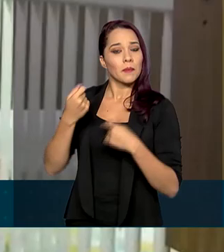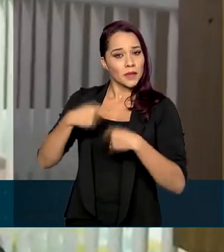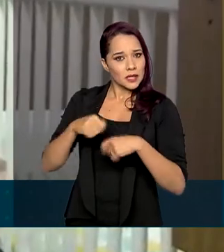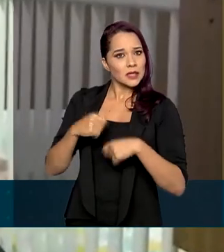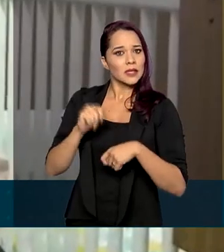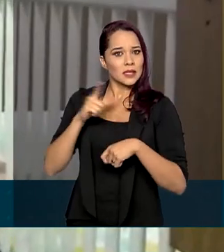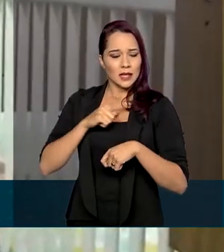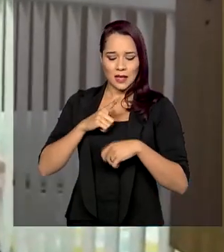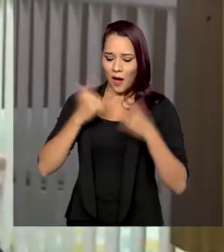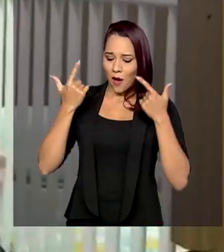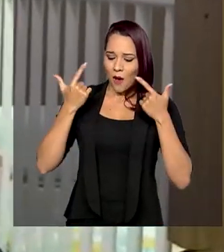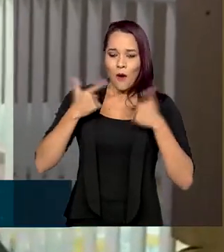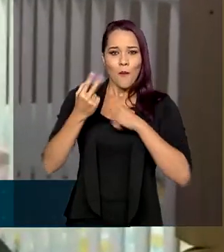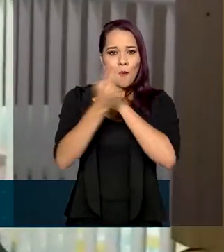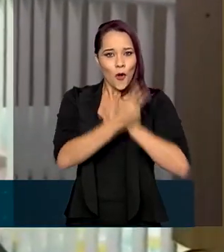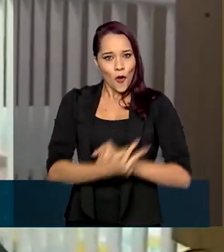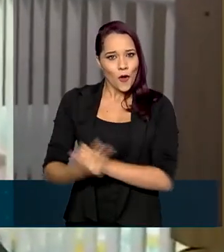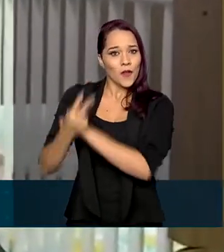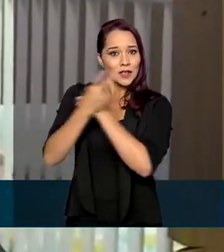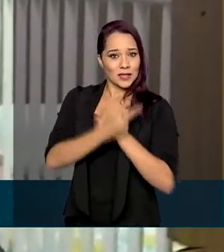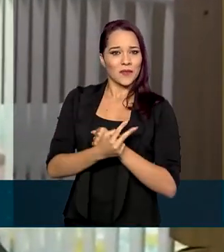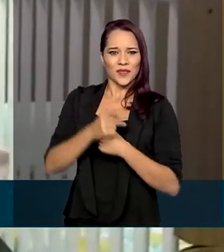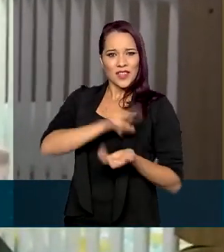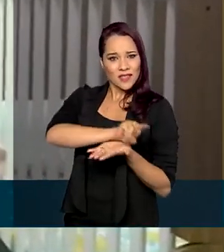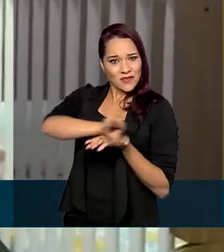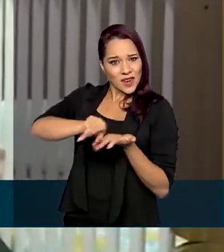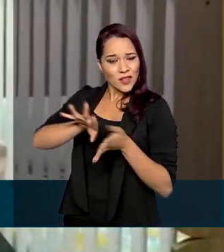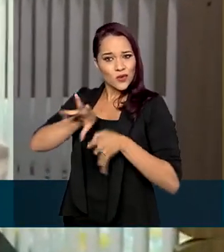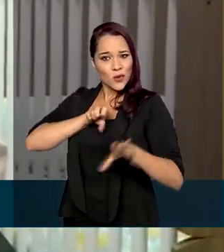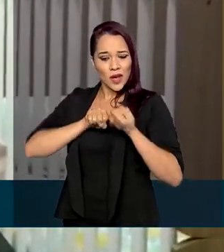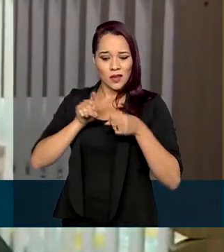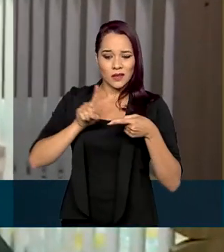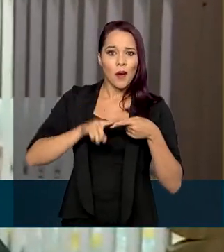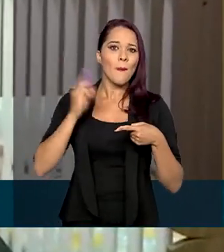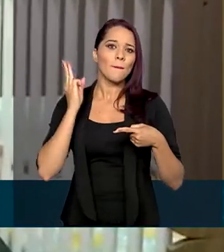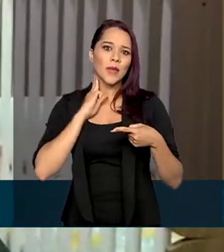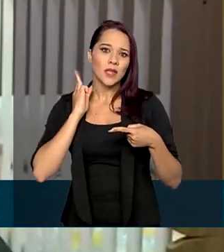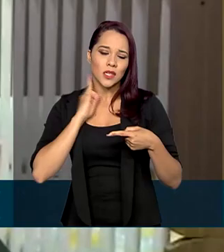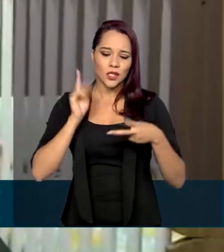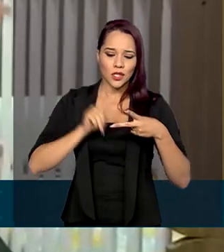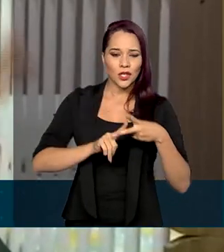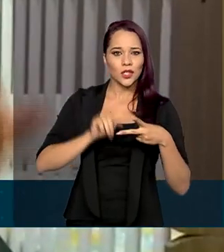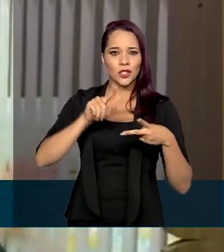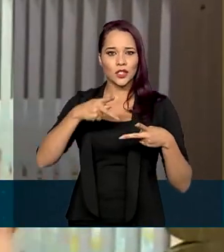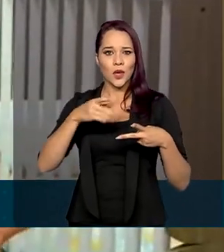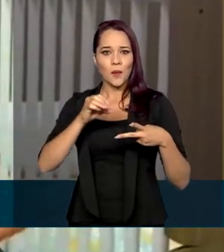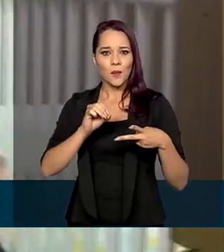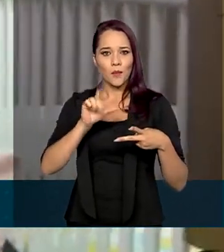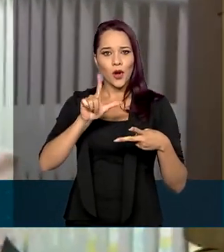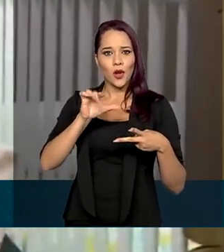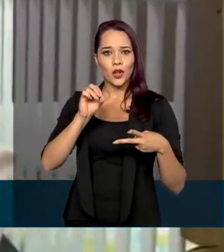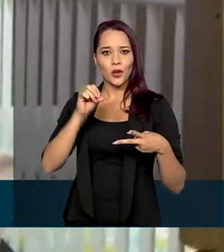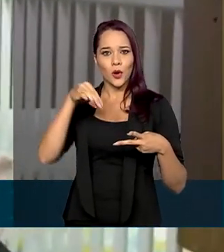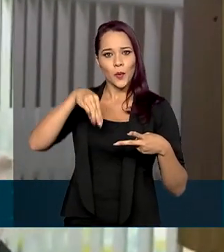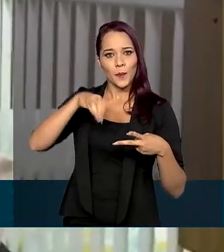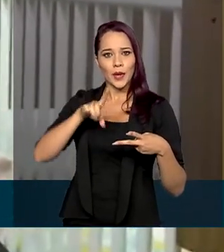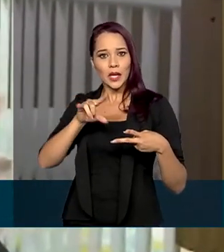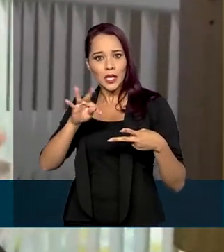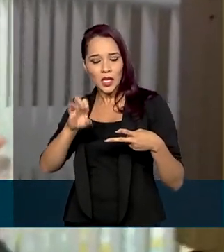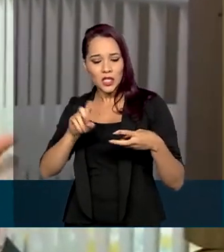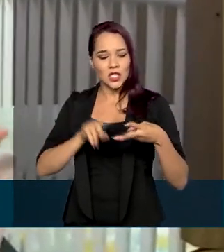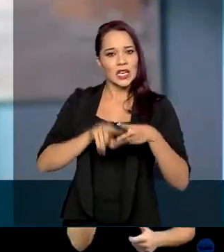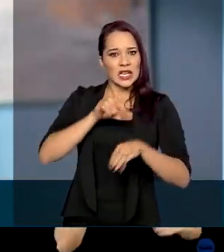precisam estar imunizadas a vários tipos de doenças, né? Como meningite, poliomielite, né?